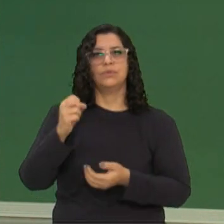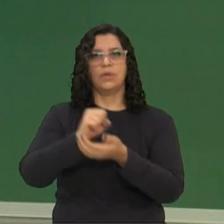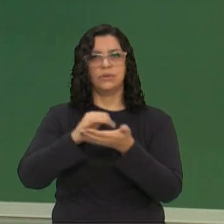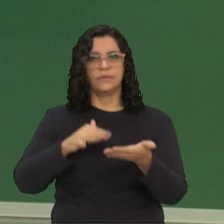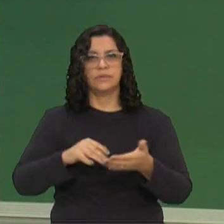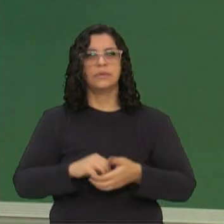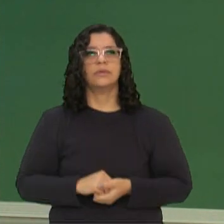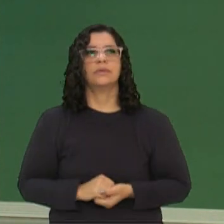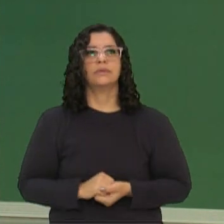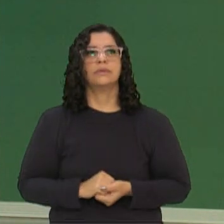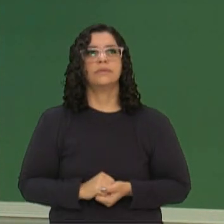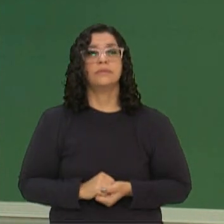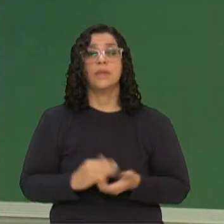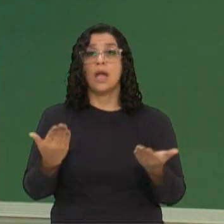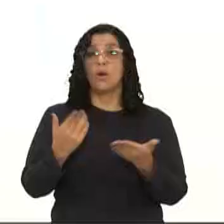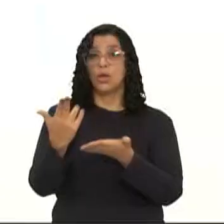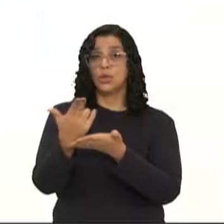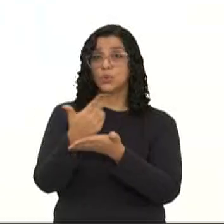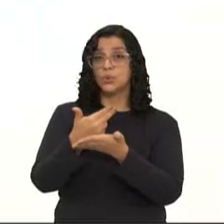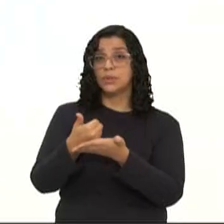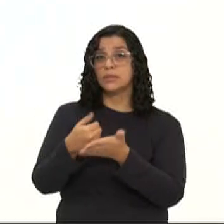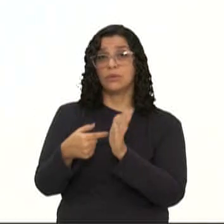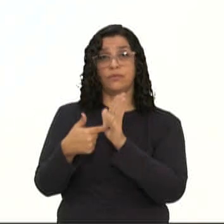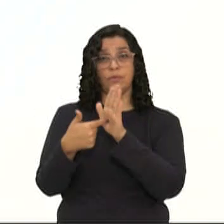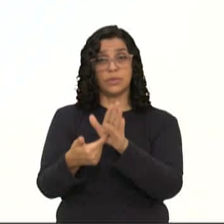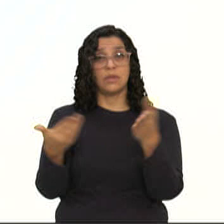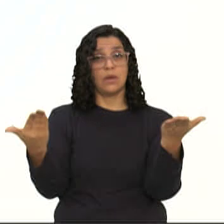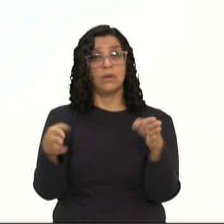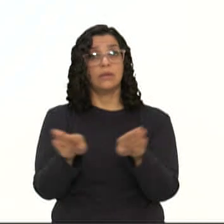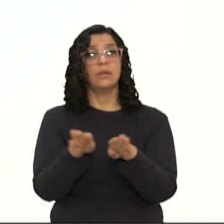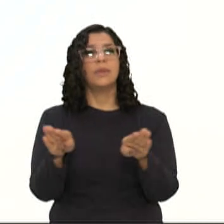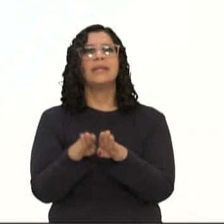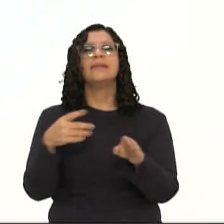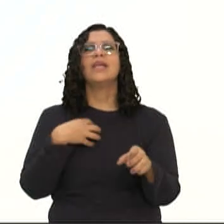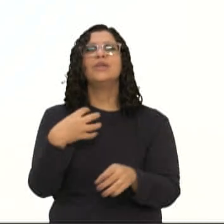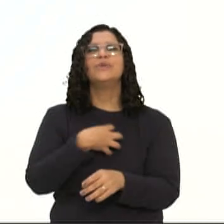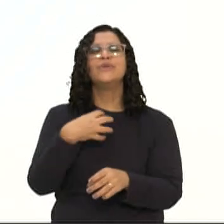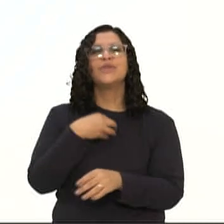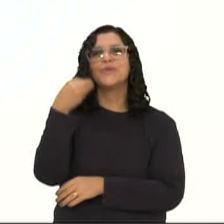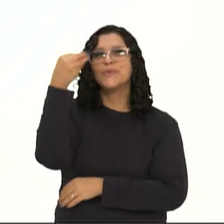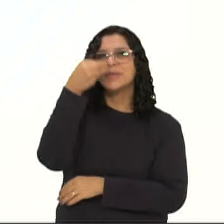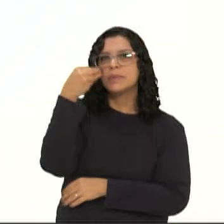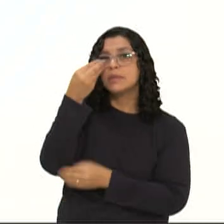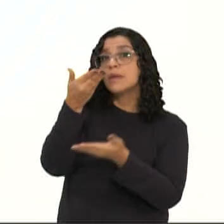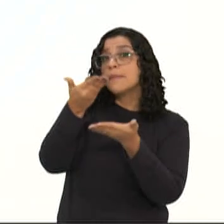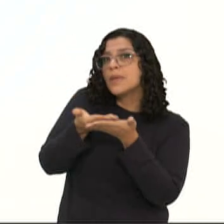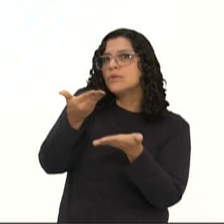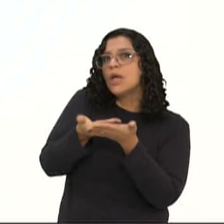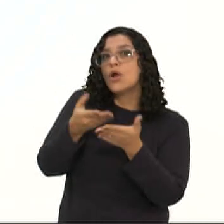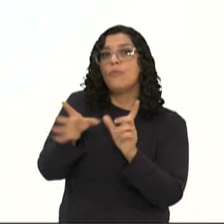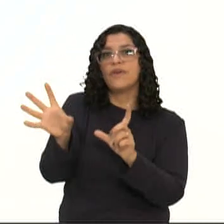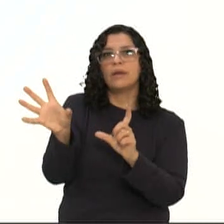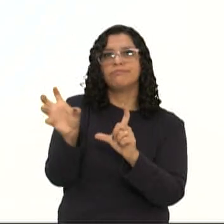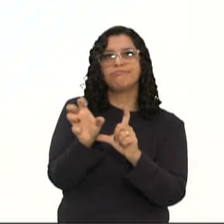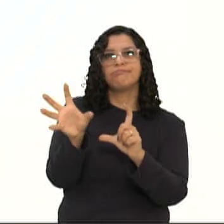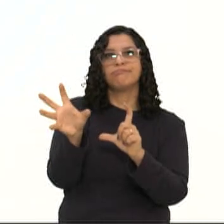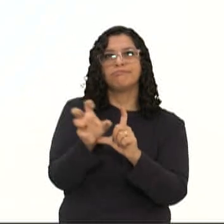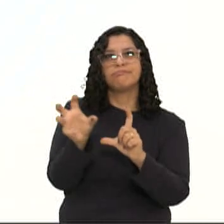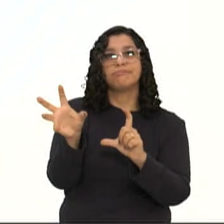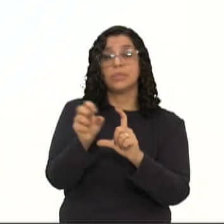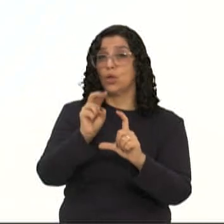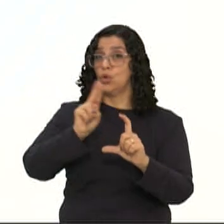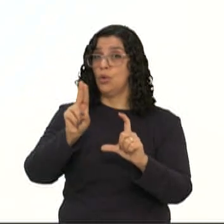exercício. Na figura a seguir mostra um esquema experimental para estudo da indução